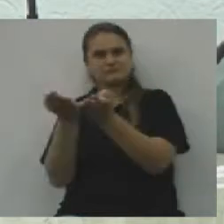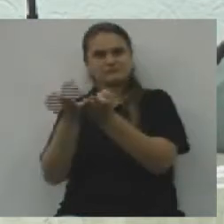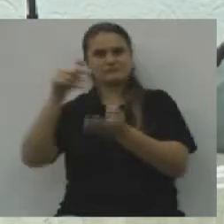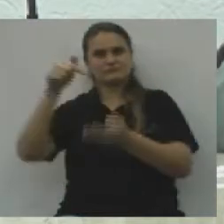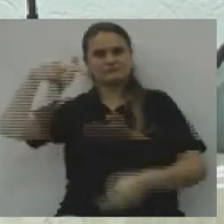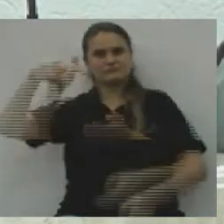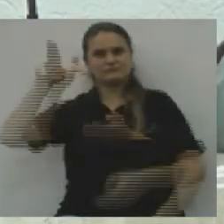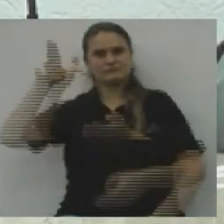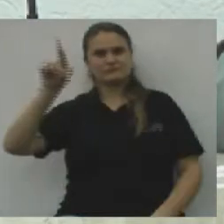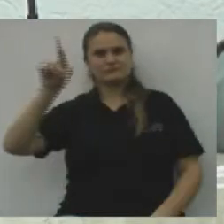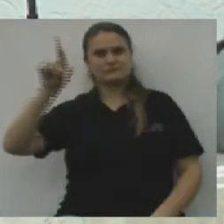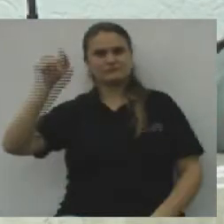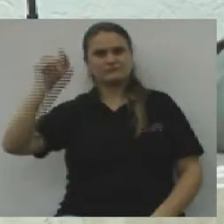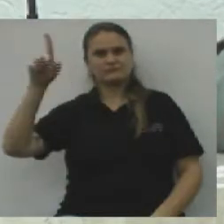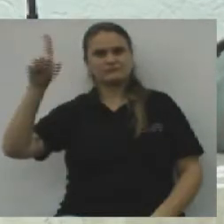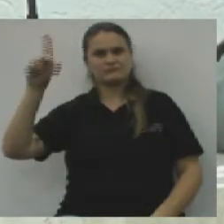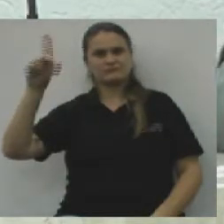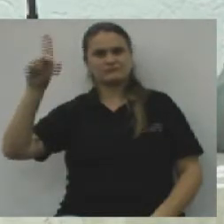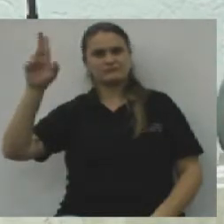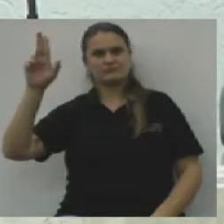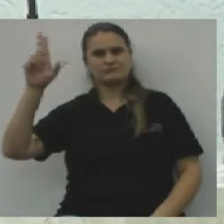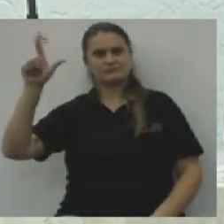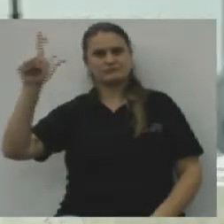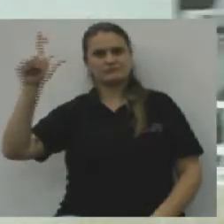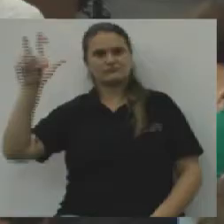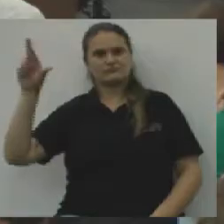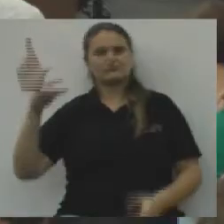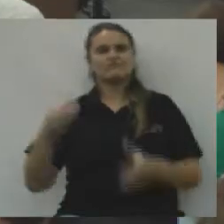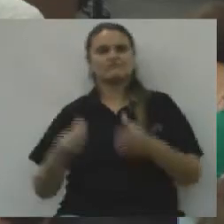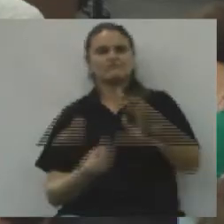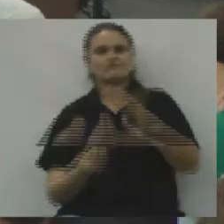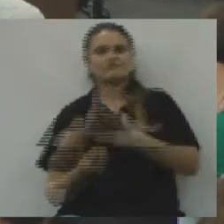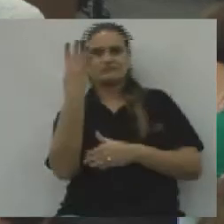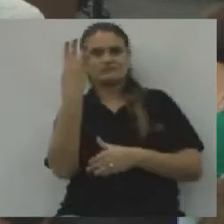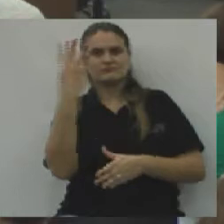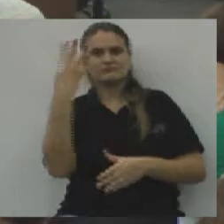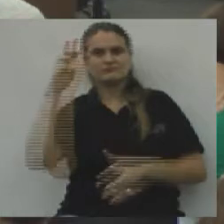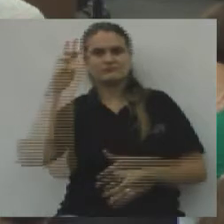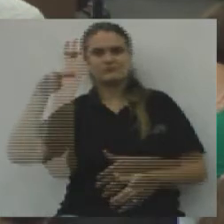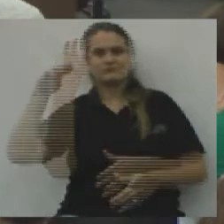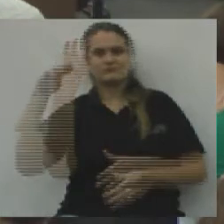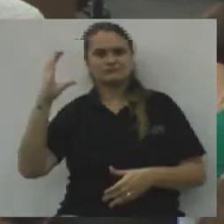de 1978. Em discussão?